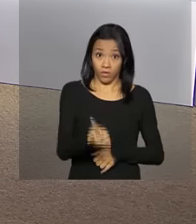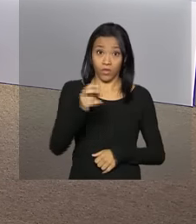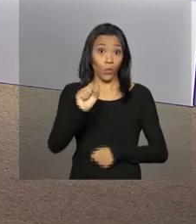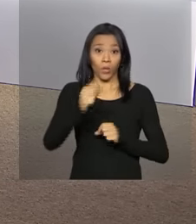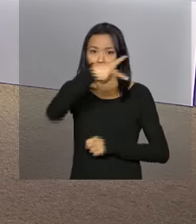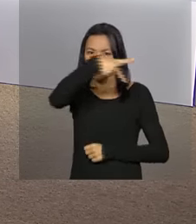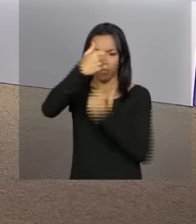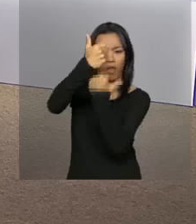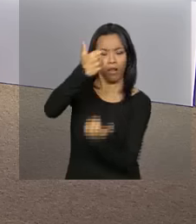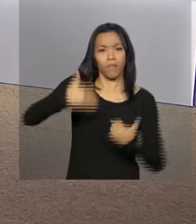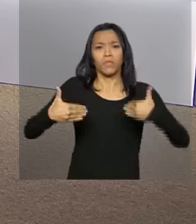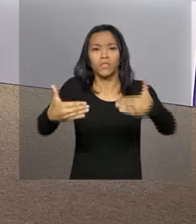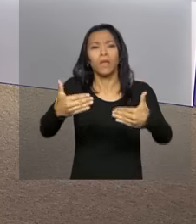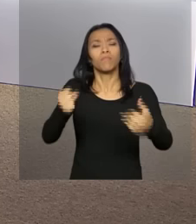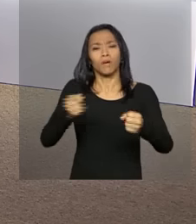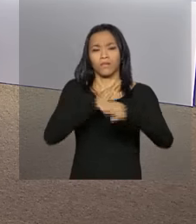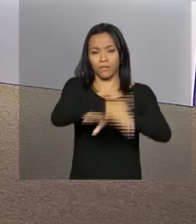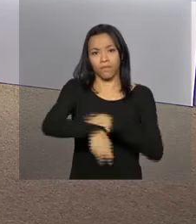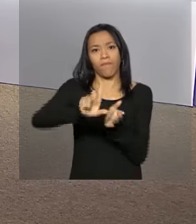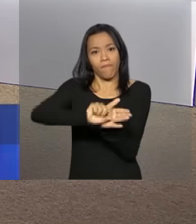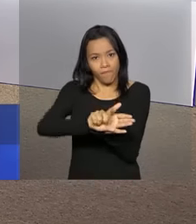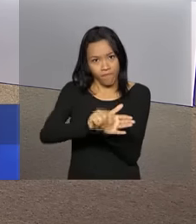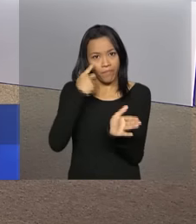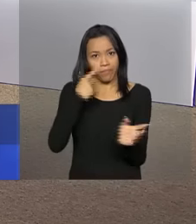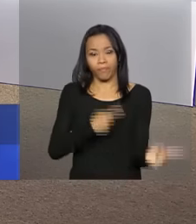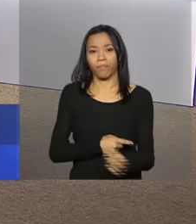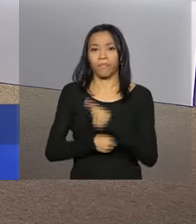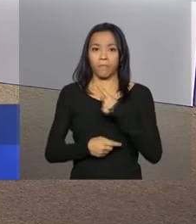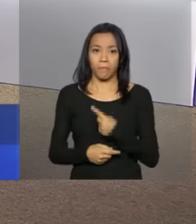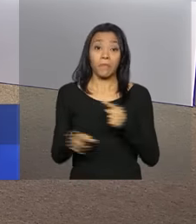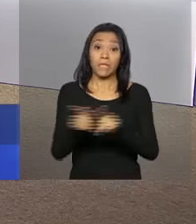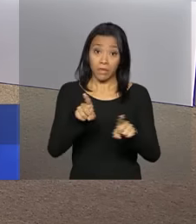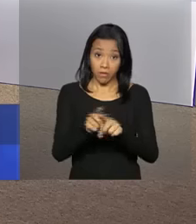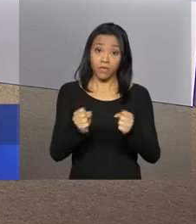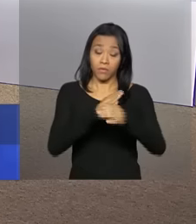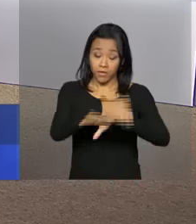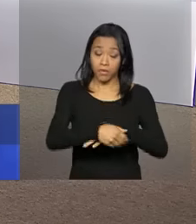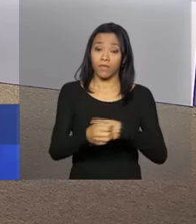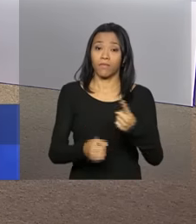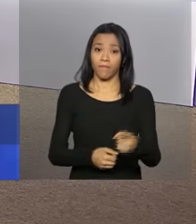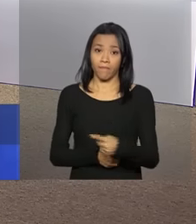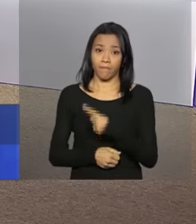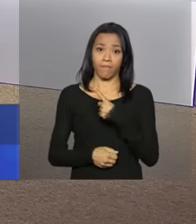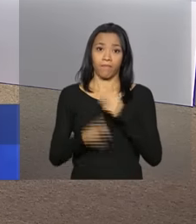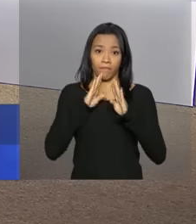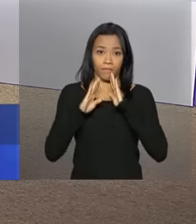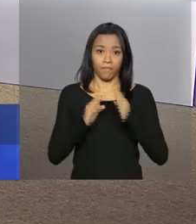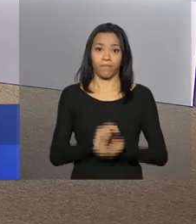novidades do executivo Federal também nas nossas redes sociais twitter.com tvbr facebook.com